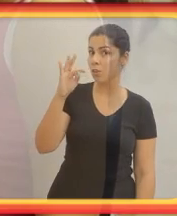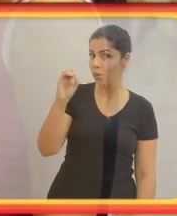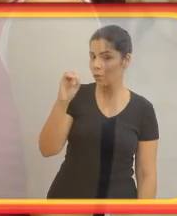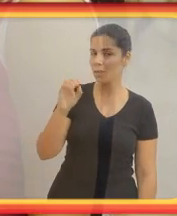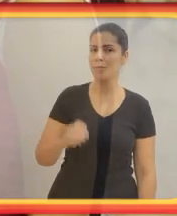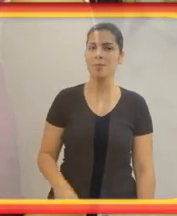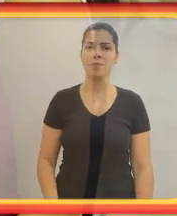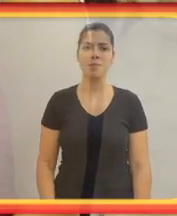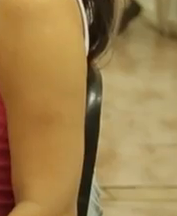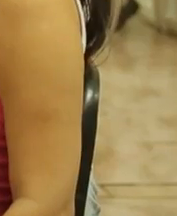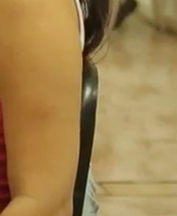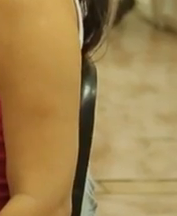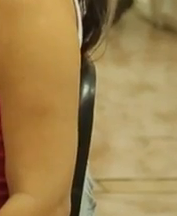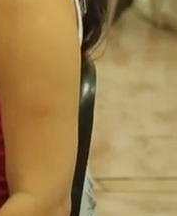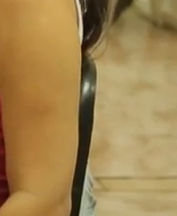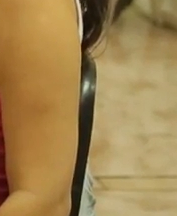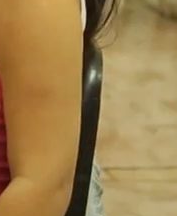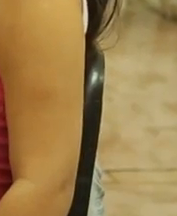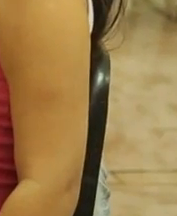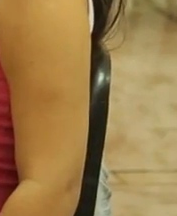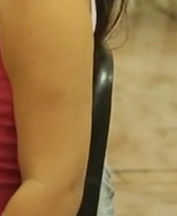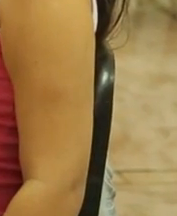Biscoito. Tá.